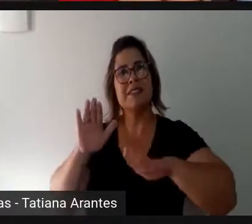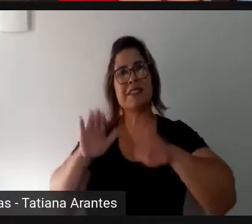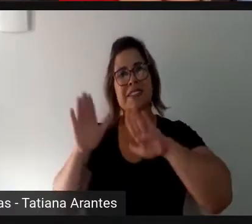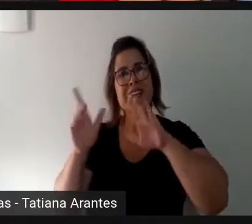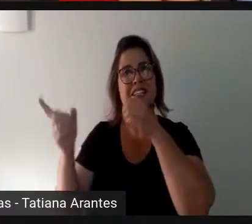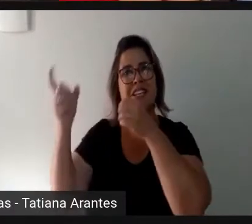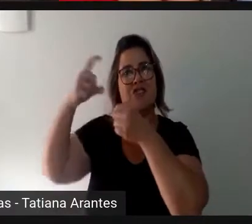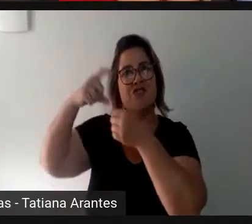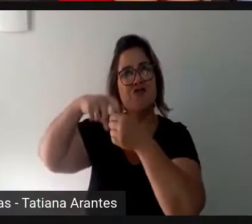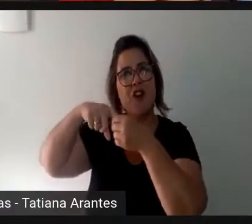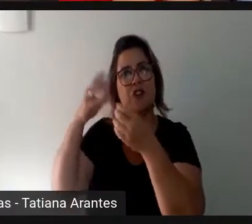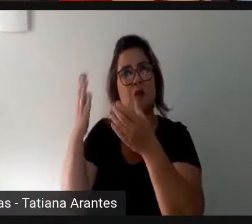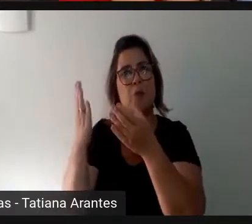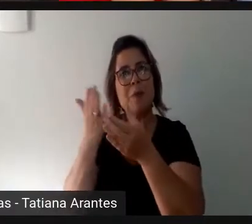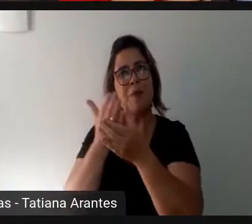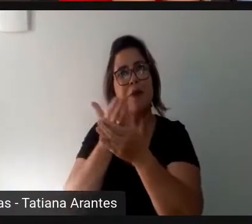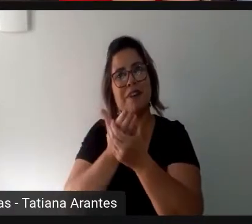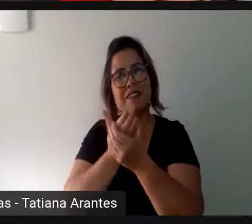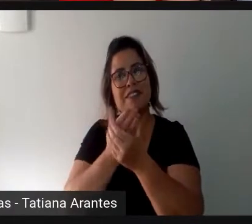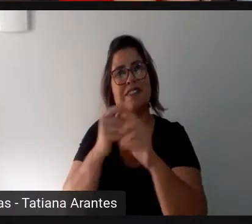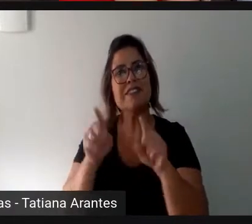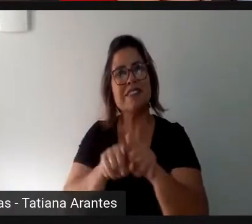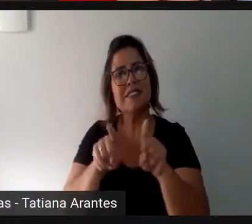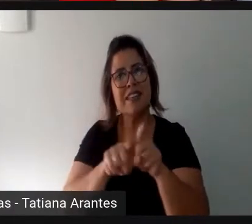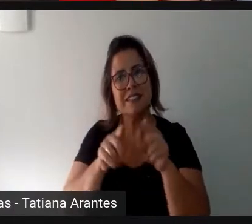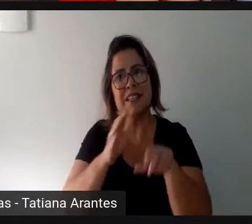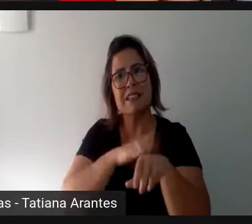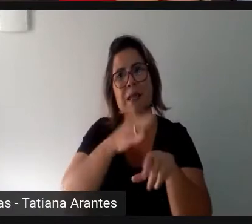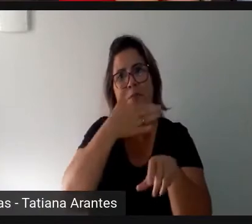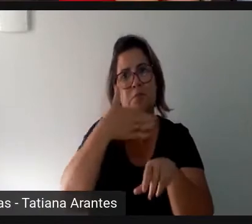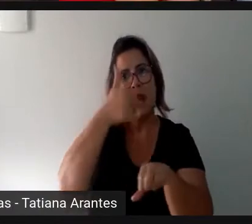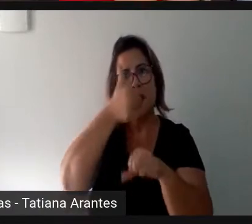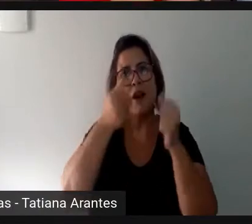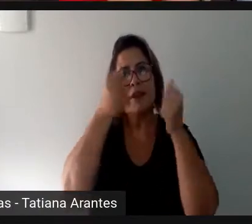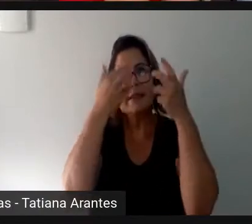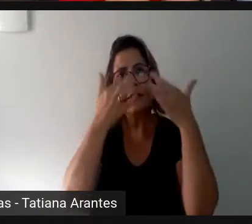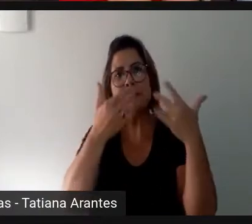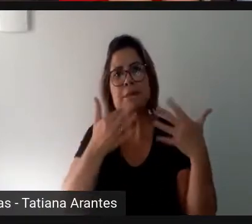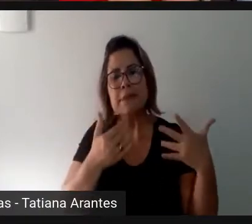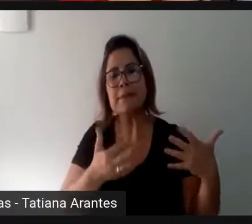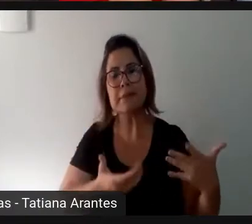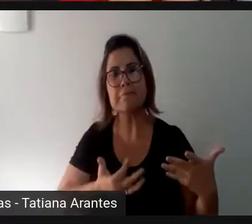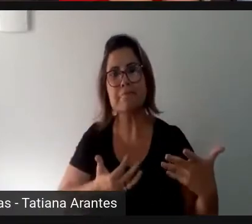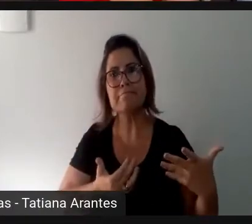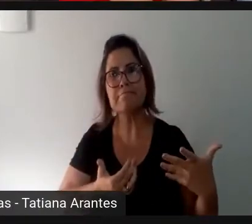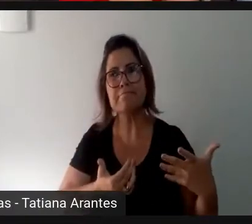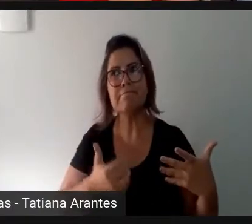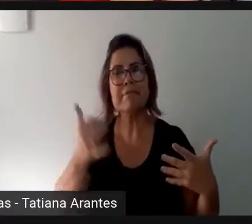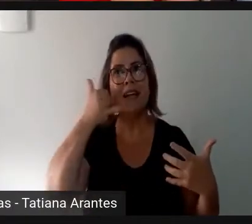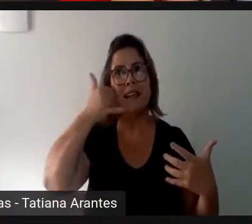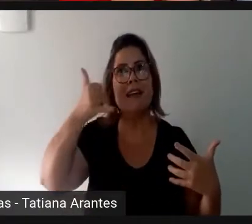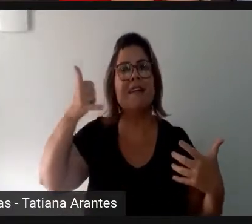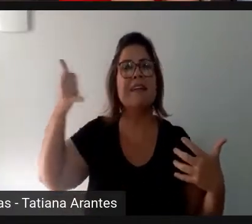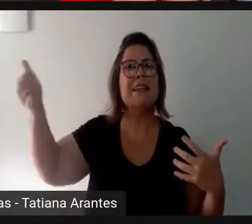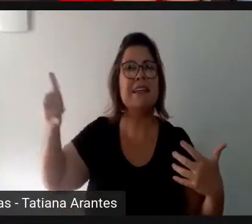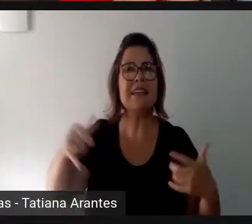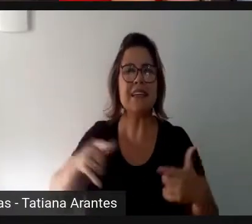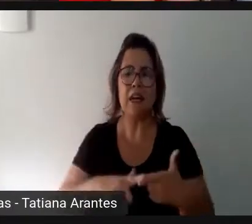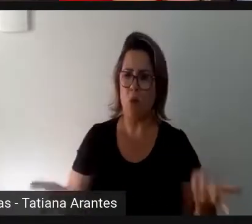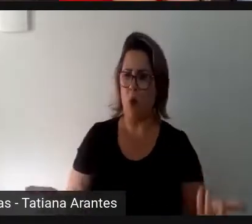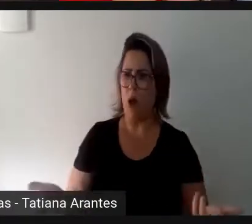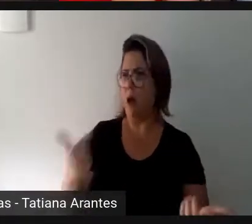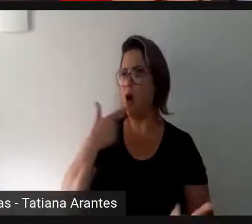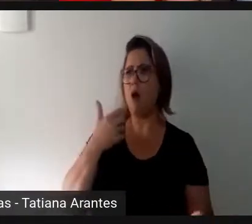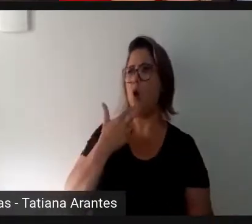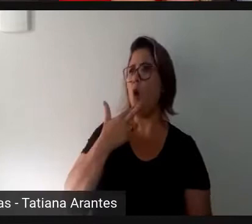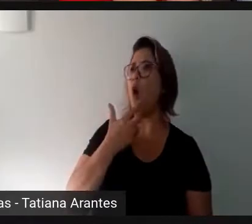órgão técnico. Olha, melhora a sua justificativa nisso aqui. Muitas vezes o cara me liga, engenheiros, pô, isso aqui é óbvio. Olha, é para você